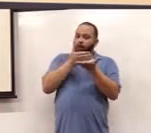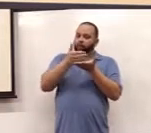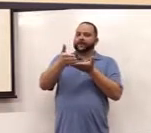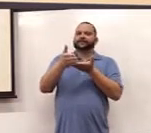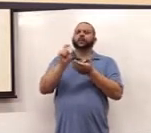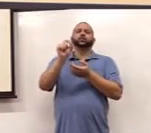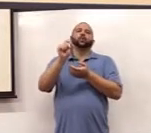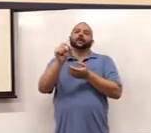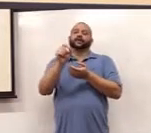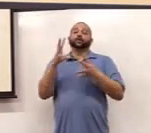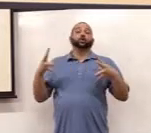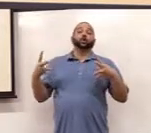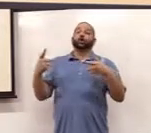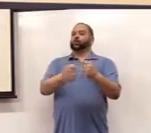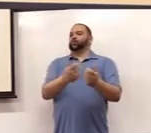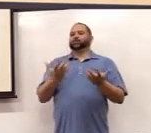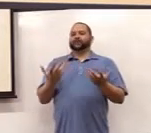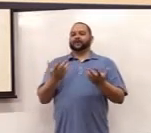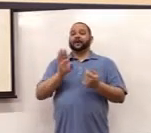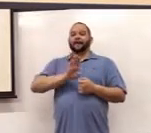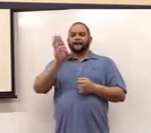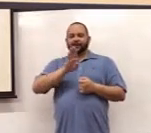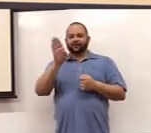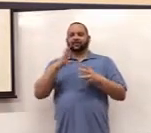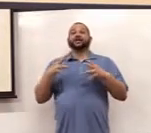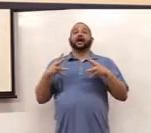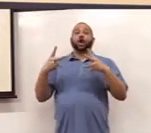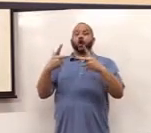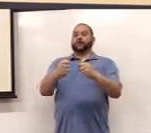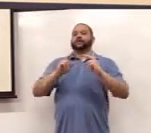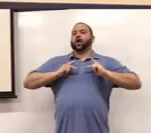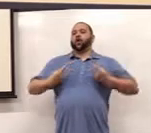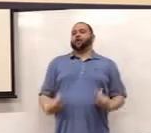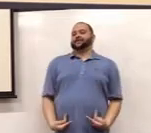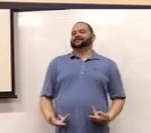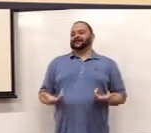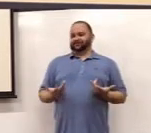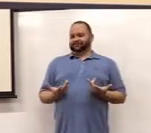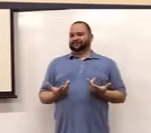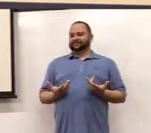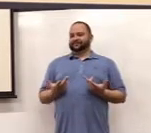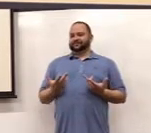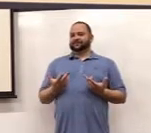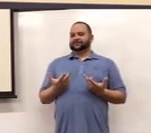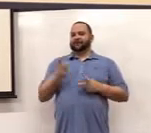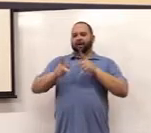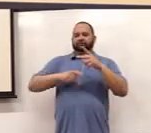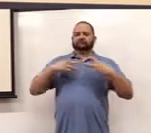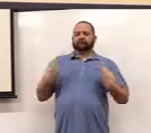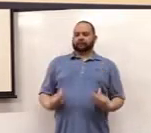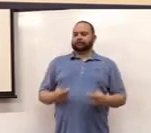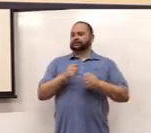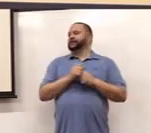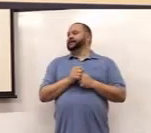o quê? Tudo. Beethoven está começando a humanidade. Né? É uma ode, é um hino